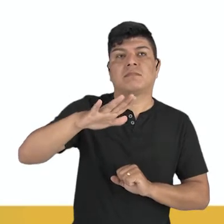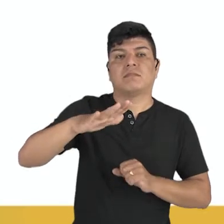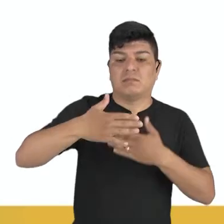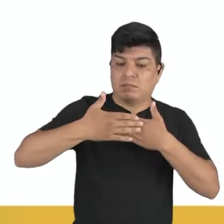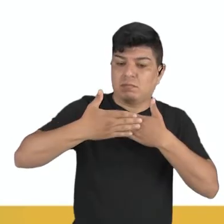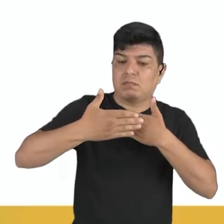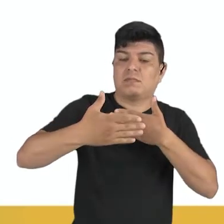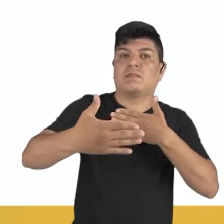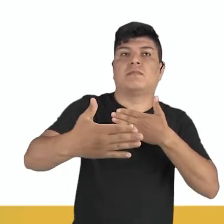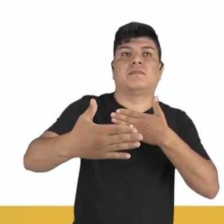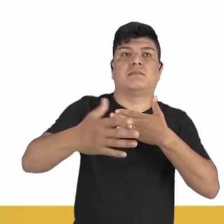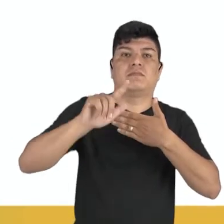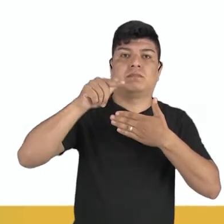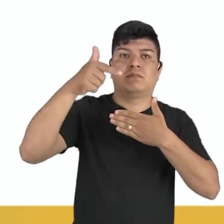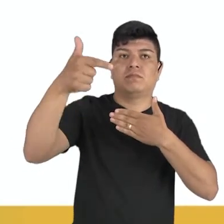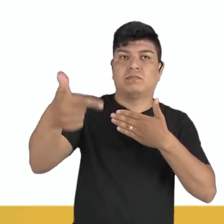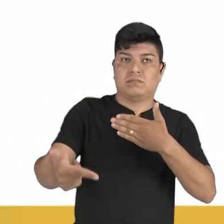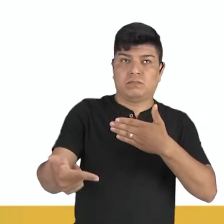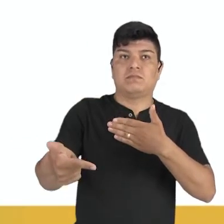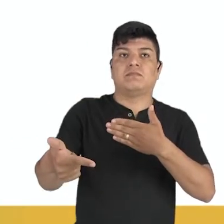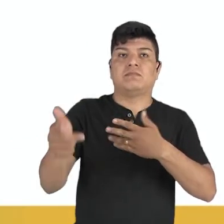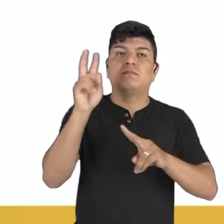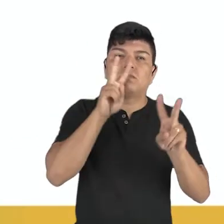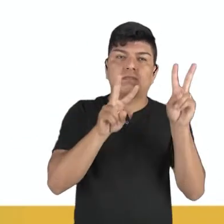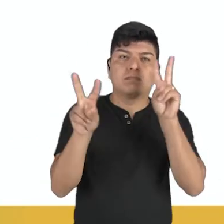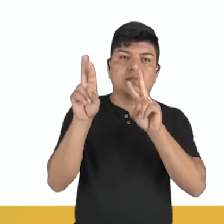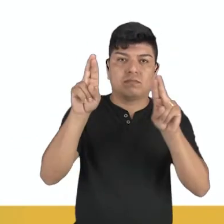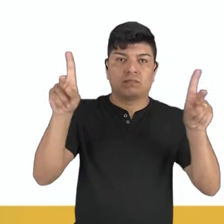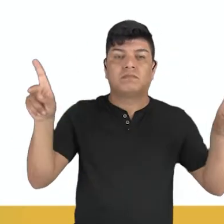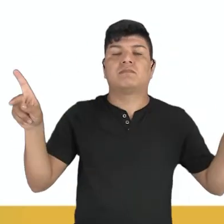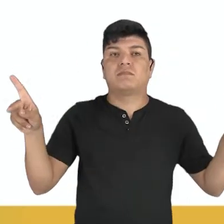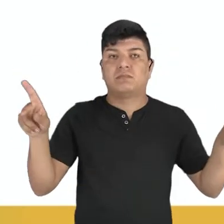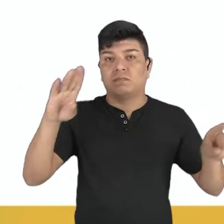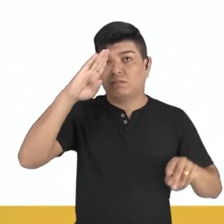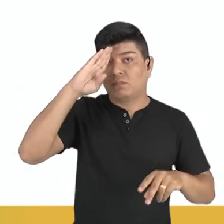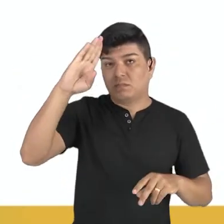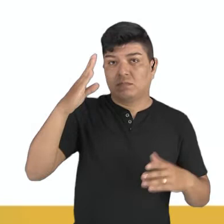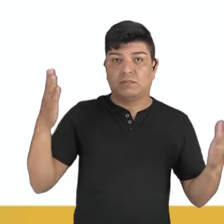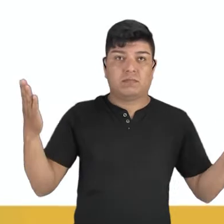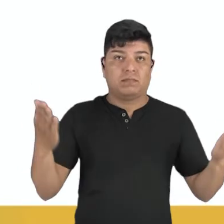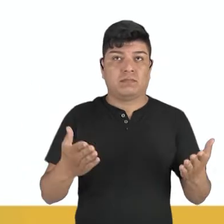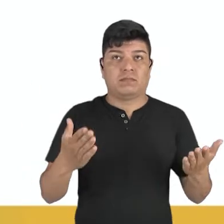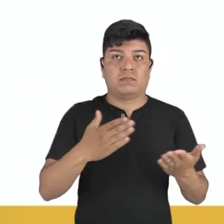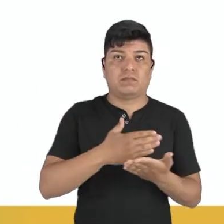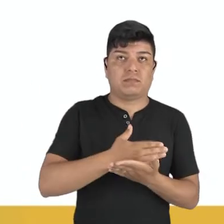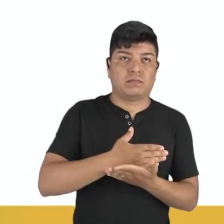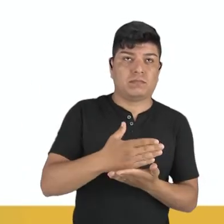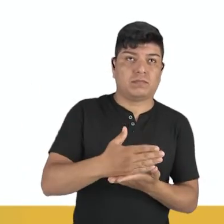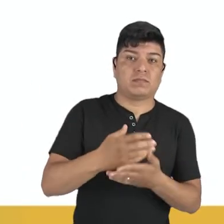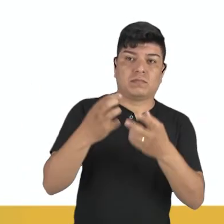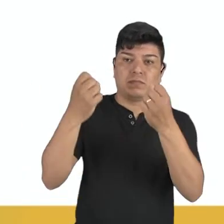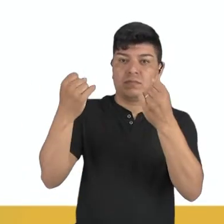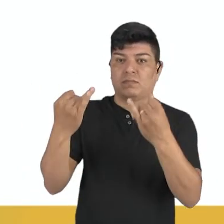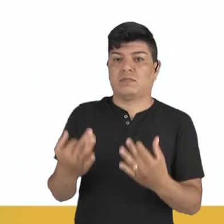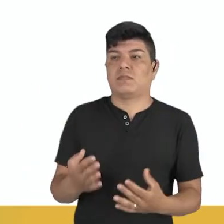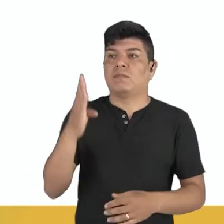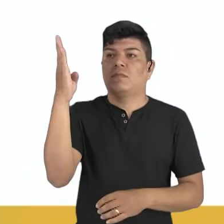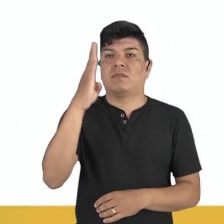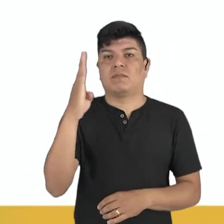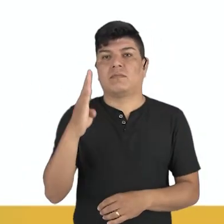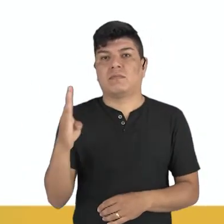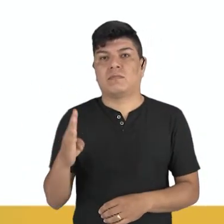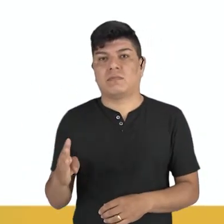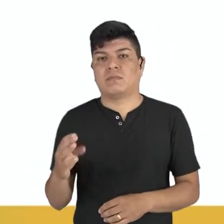a partir daí nós vamos ser um outro uma outra visão e principalmente agora nós vamos começar a falar mais do